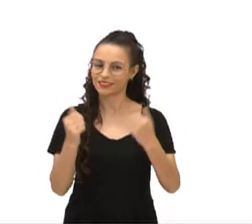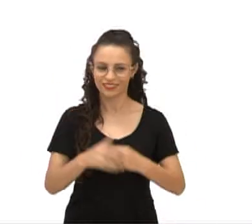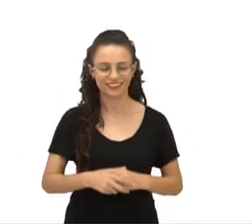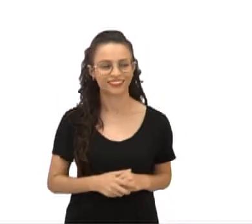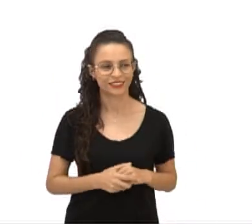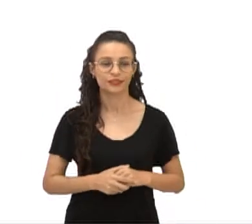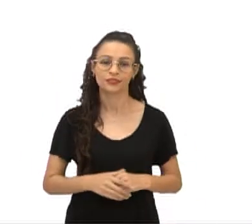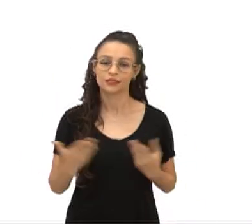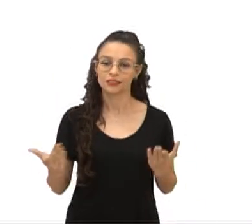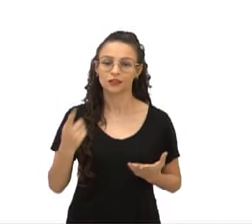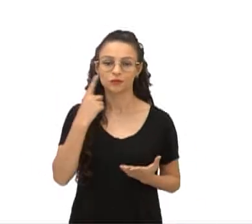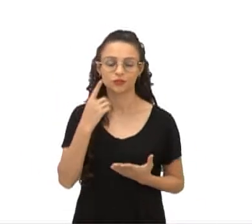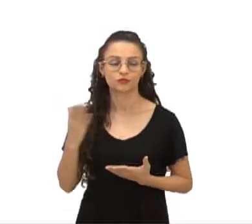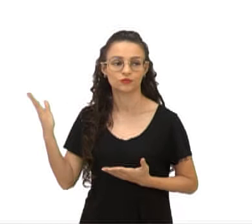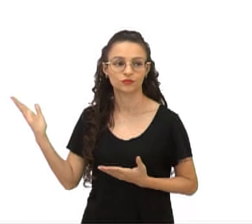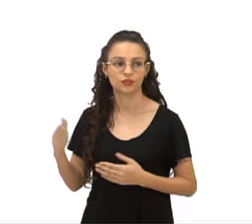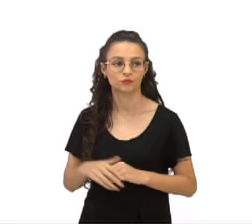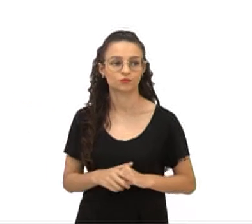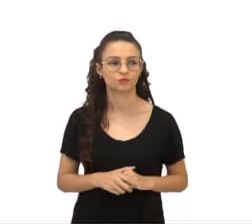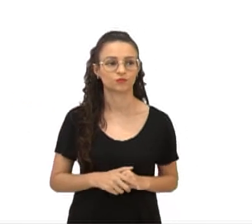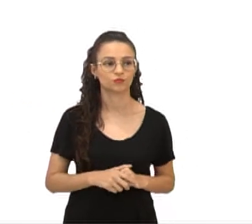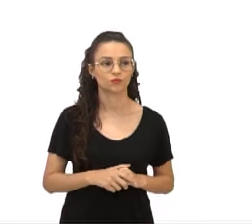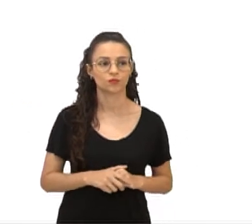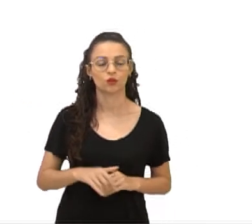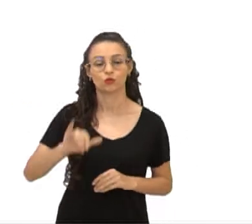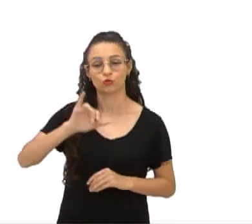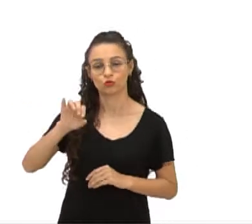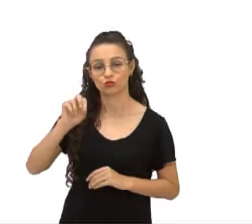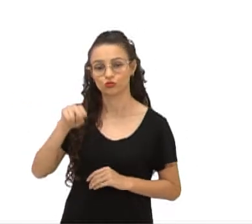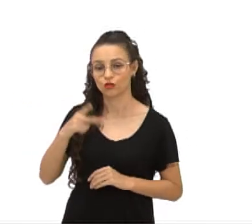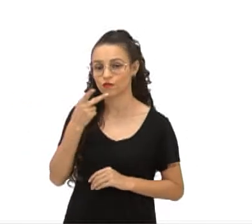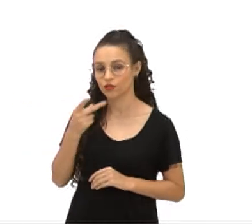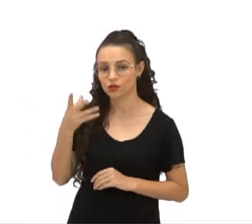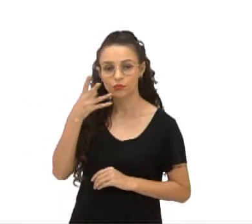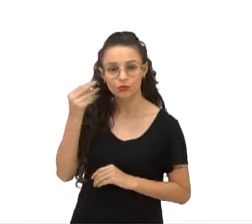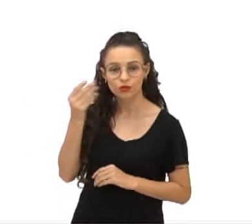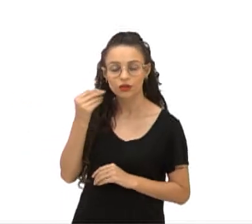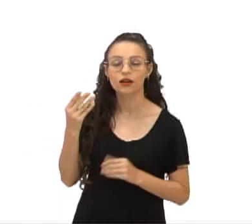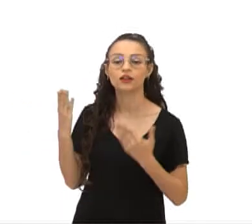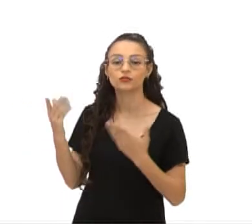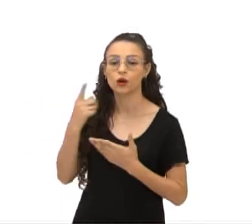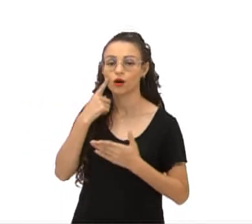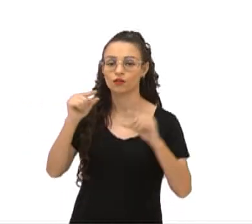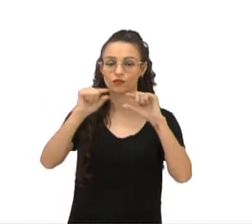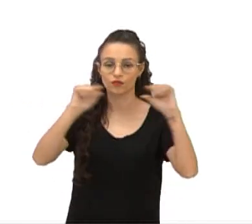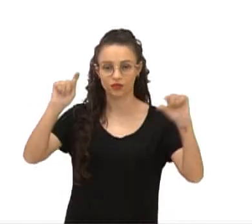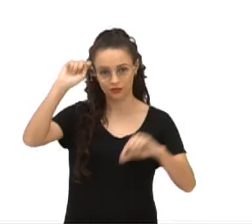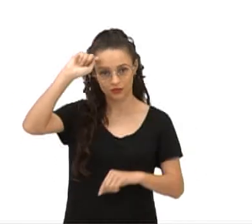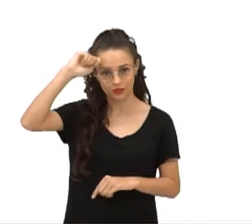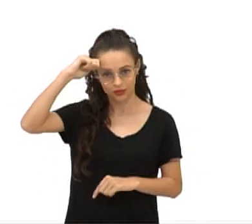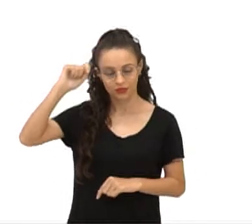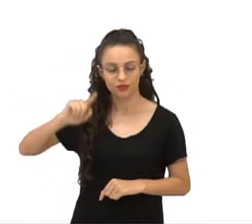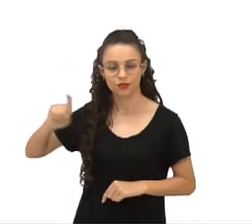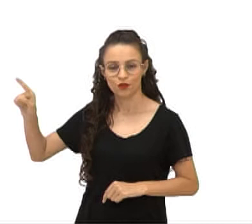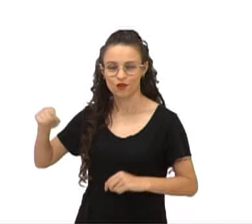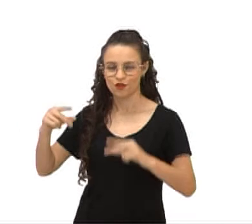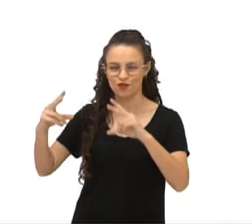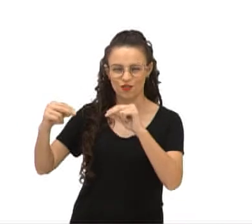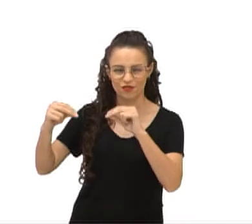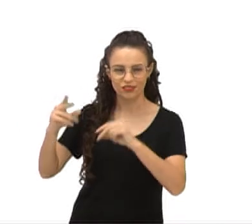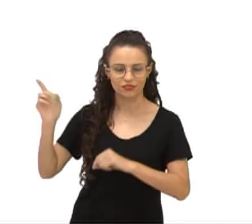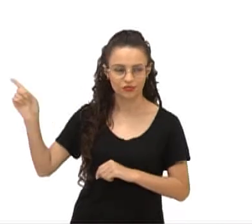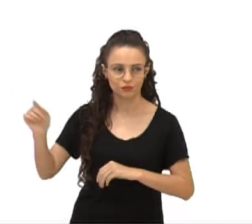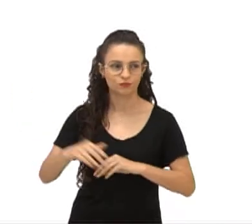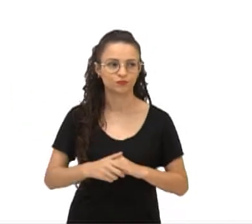isso então vamos aqui ó de onde se algarvio Let's Have some fun Olha lá ele conversando ali com o nosso